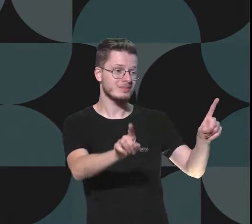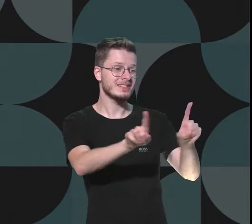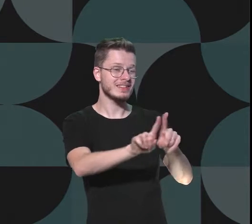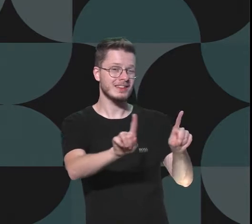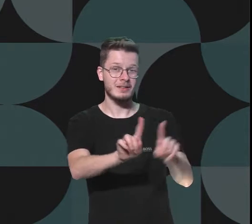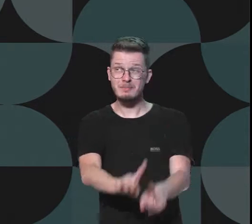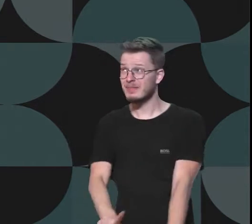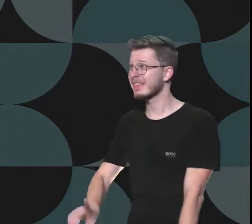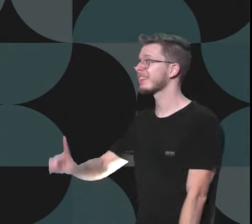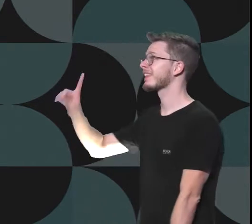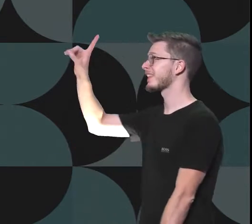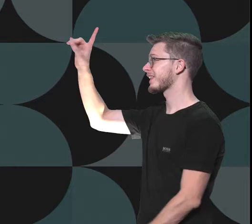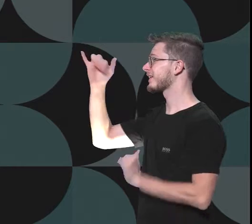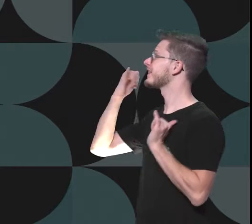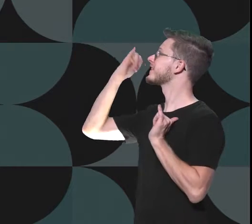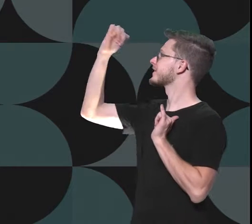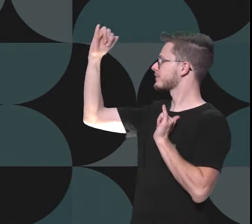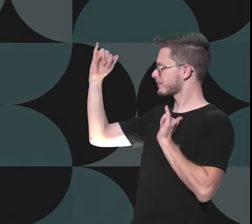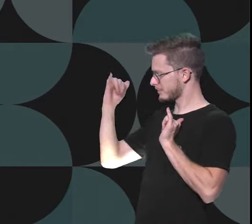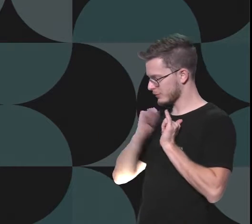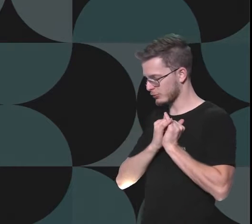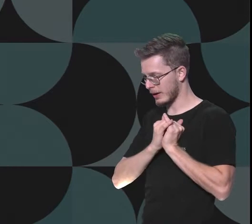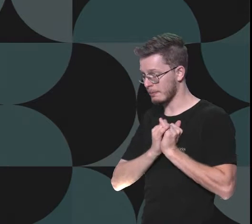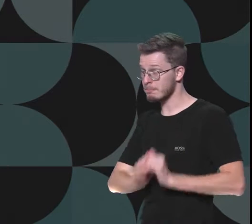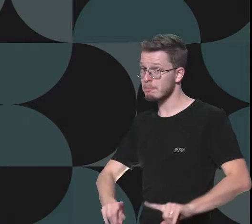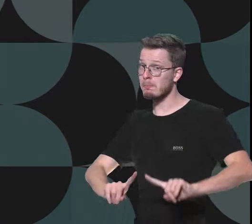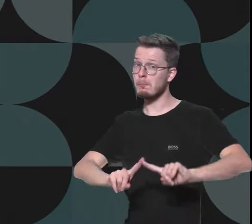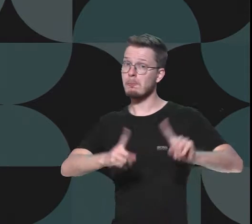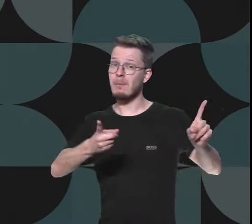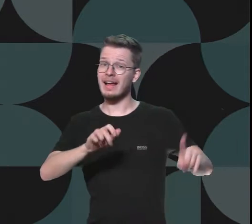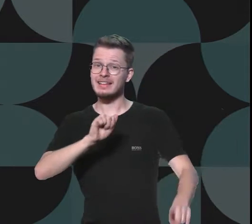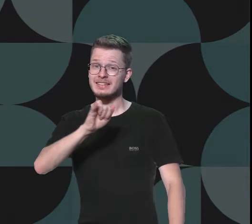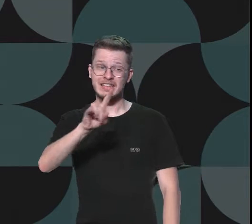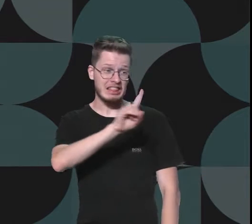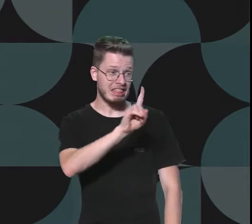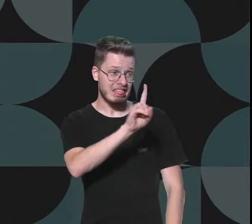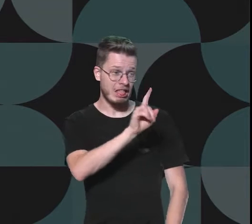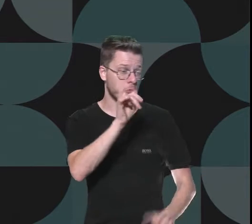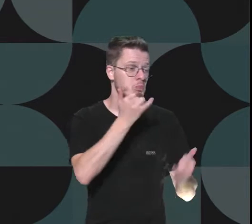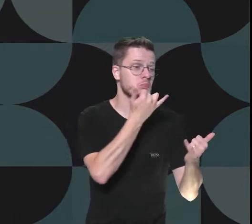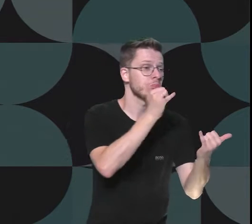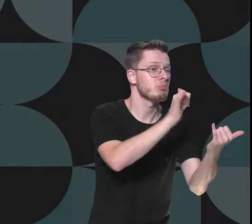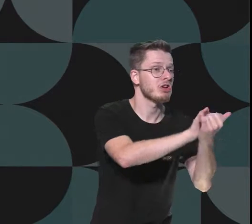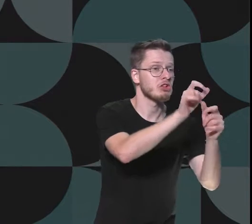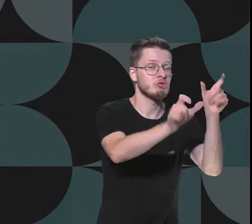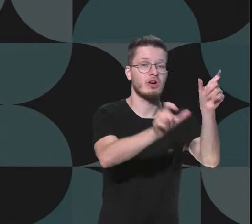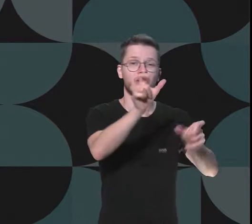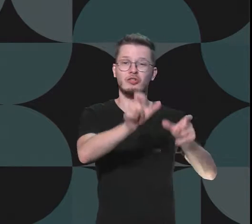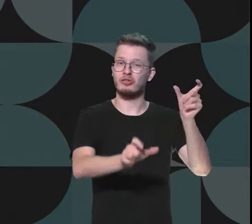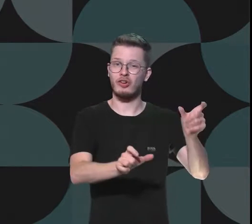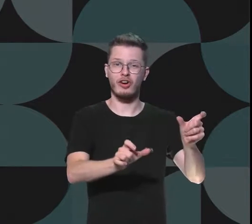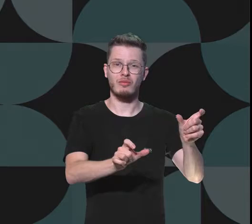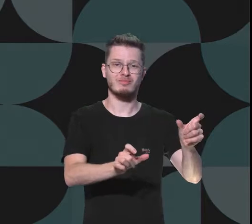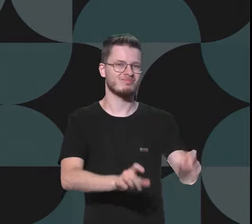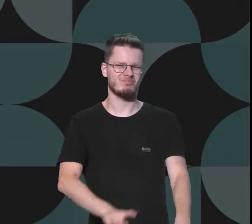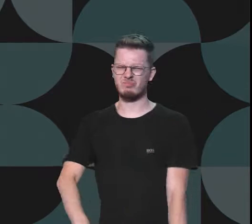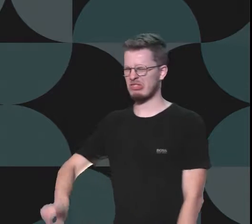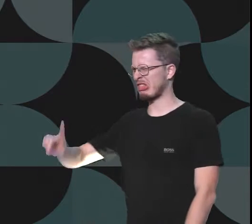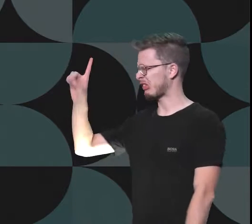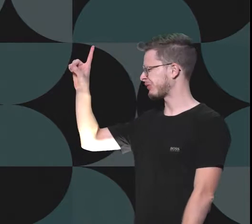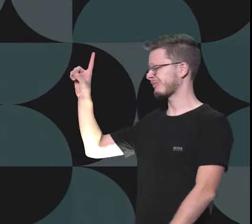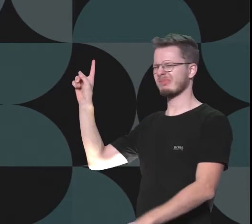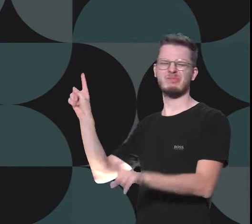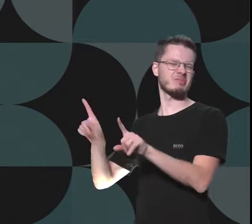Pai Celeste vos perdoará. Se porém não perdoardes aos homens as suas ofensas, tampouco o